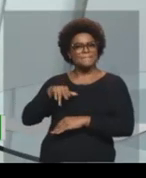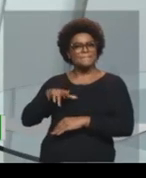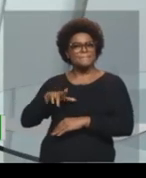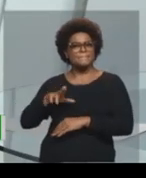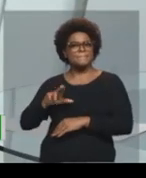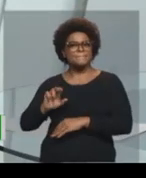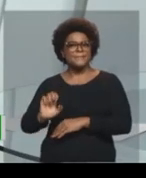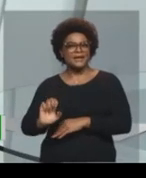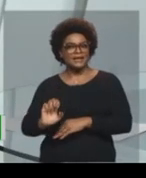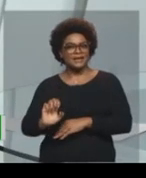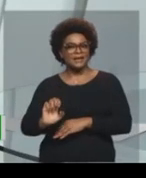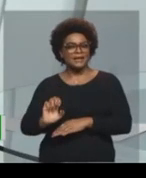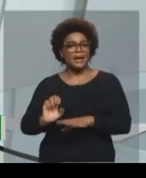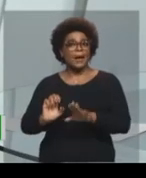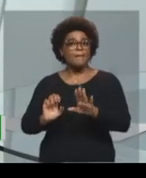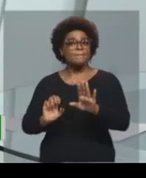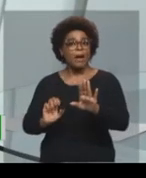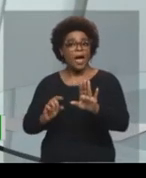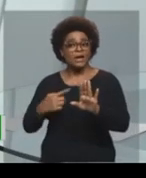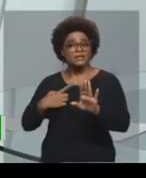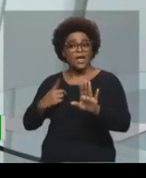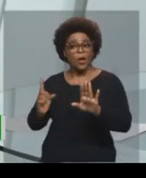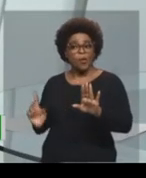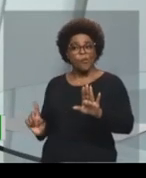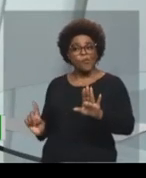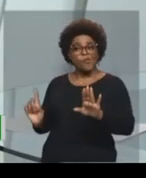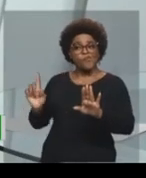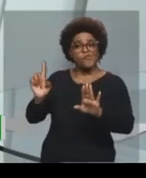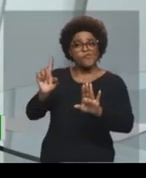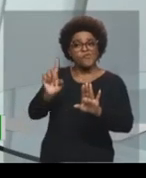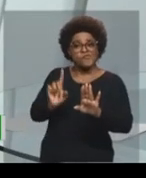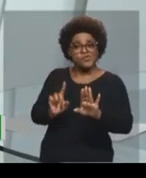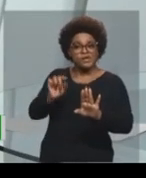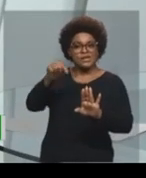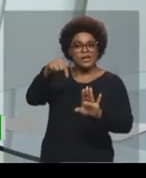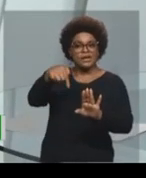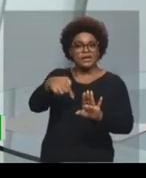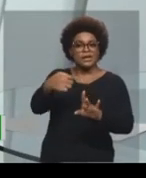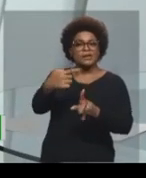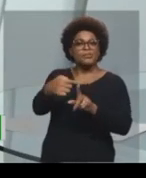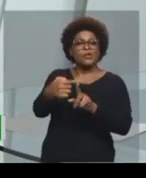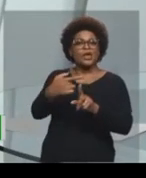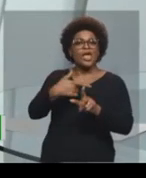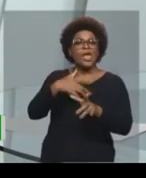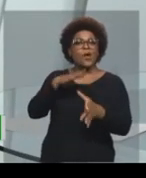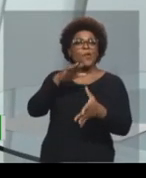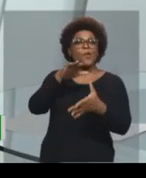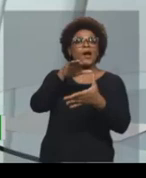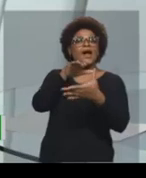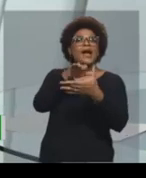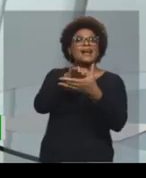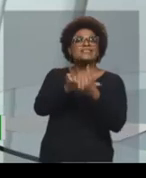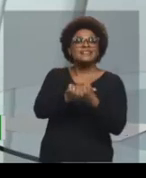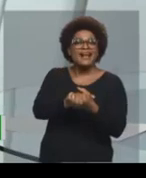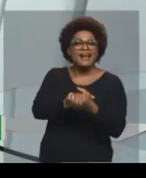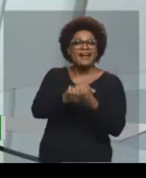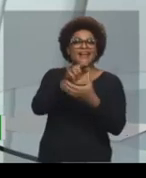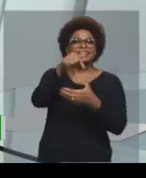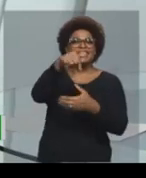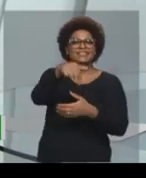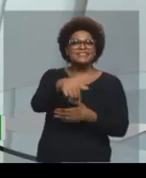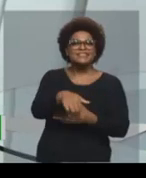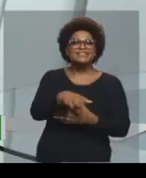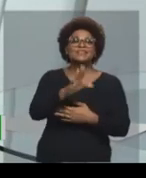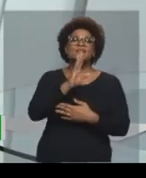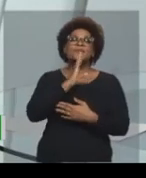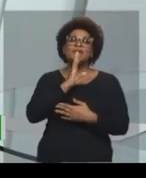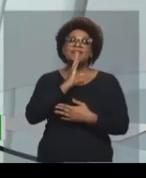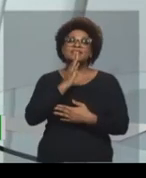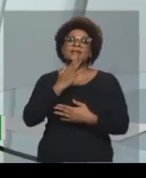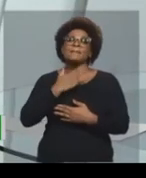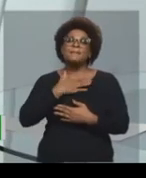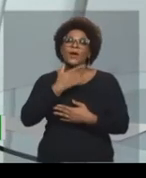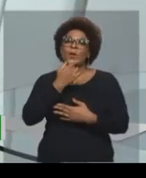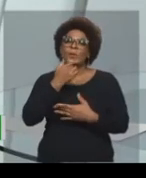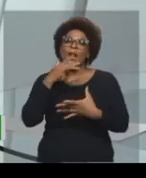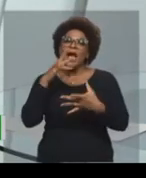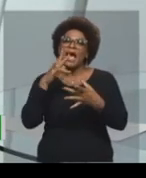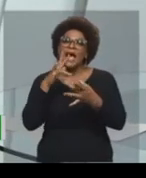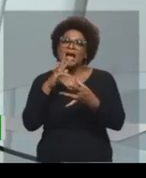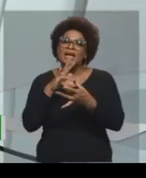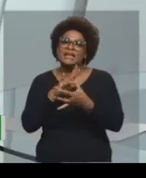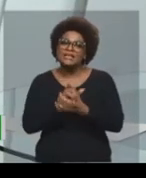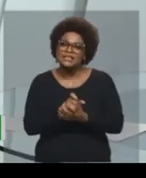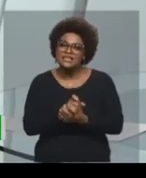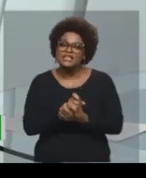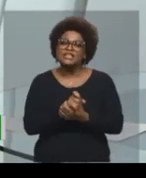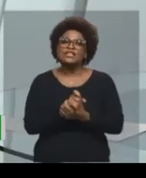eu vim para cá porque eu me casei, conheci o meu marido enquanto ele estava estudando, decidi